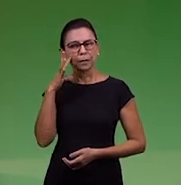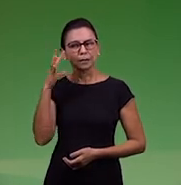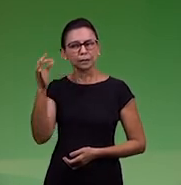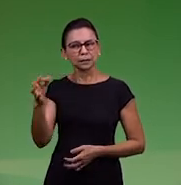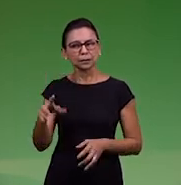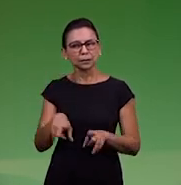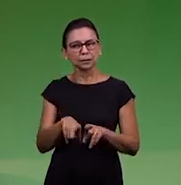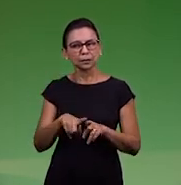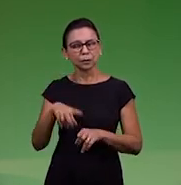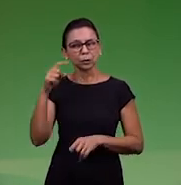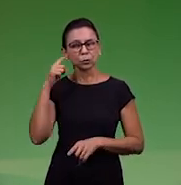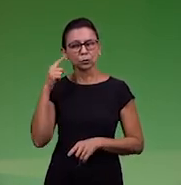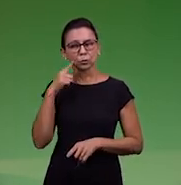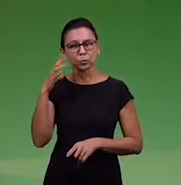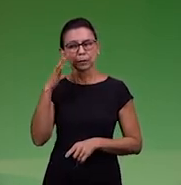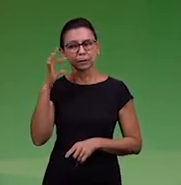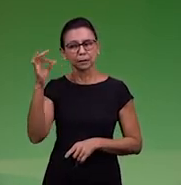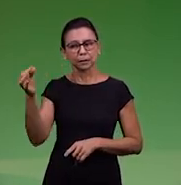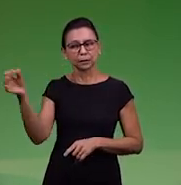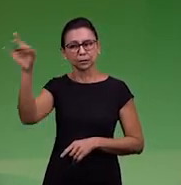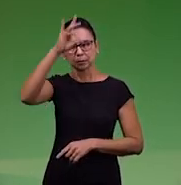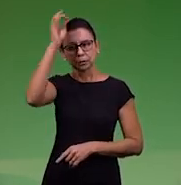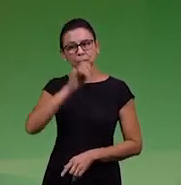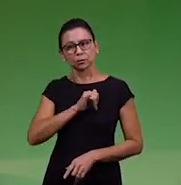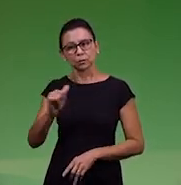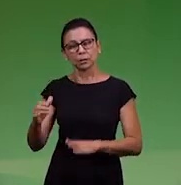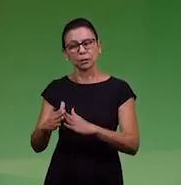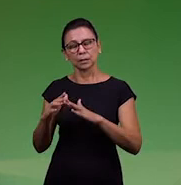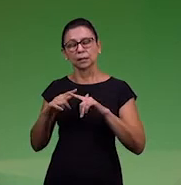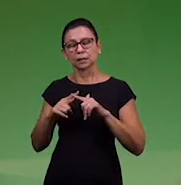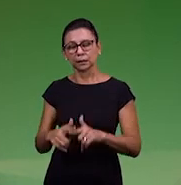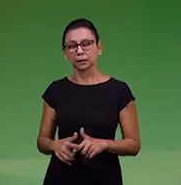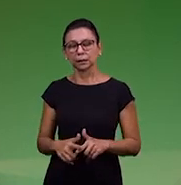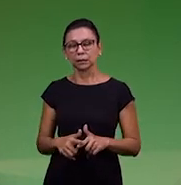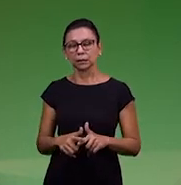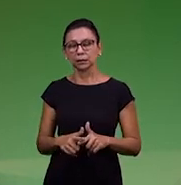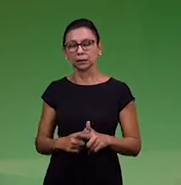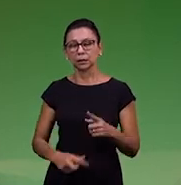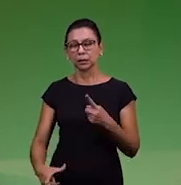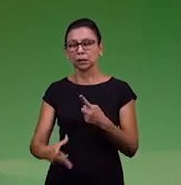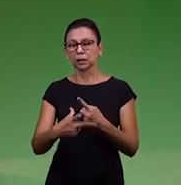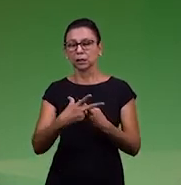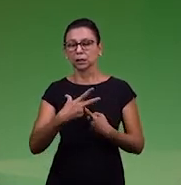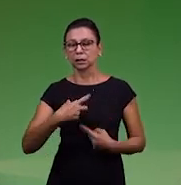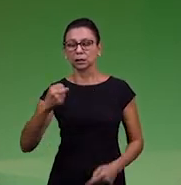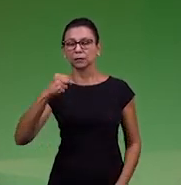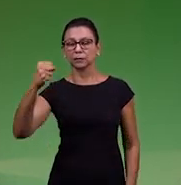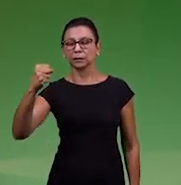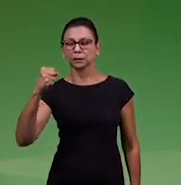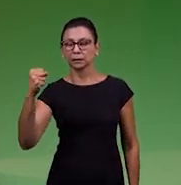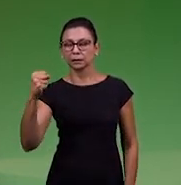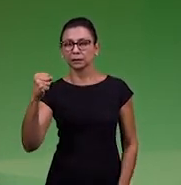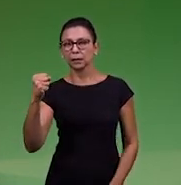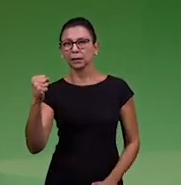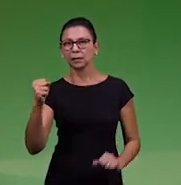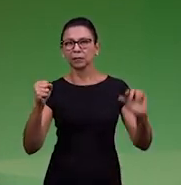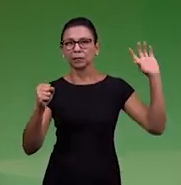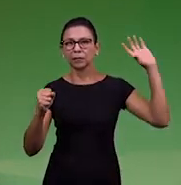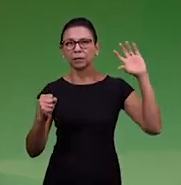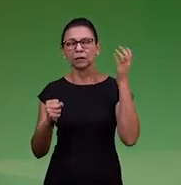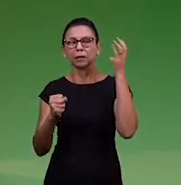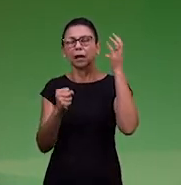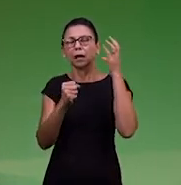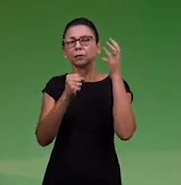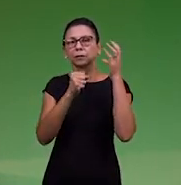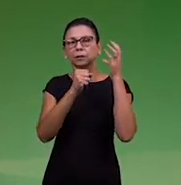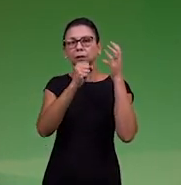às igrejas. Ao que vencer, dar-lhe-ei a comer da árvore da vida, ou a comer a árvore da vida